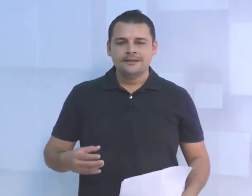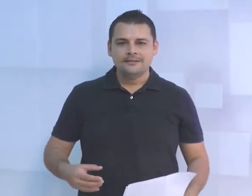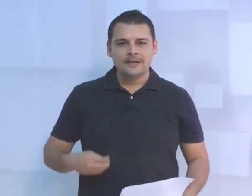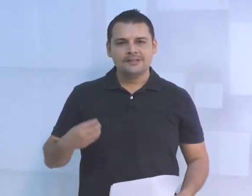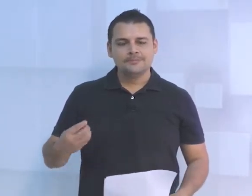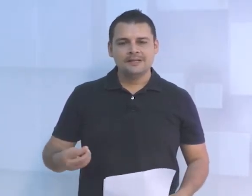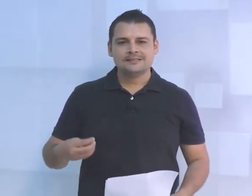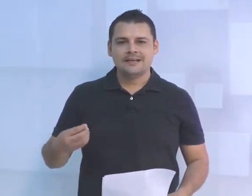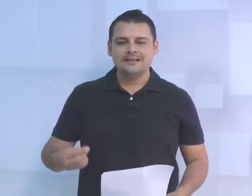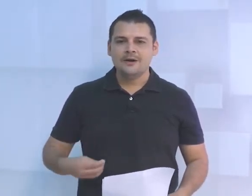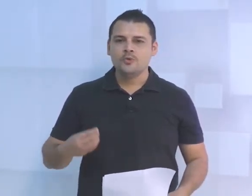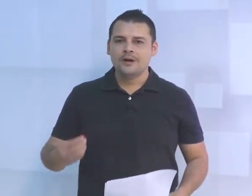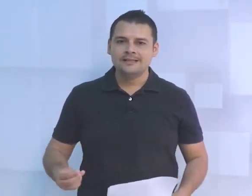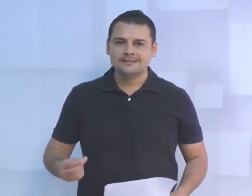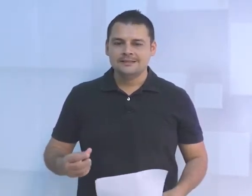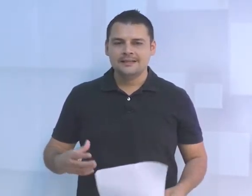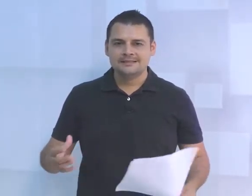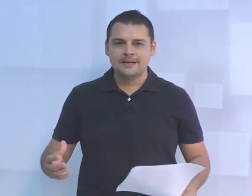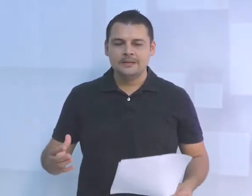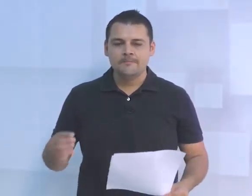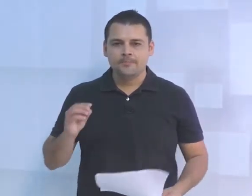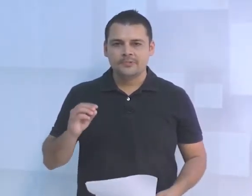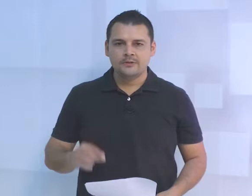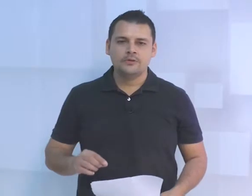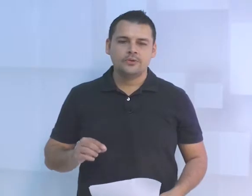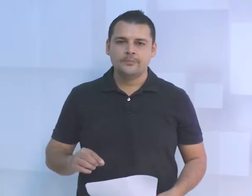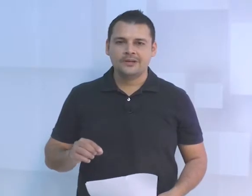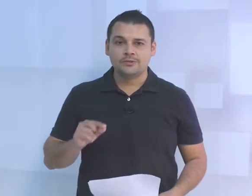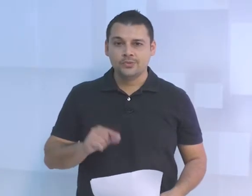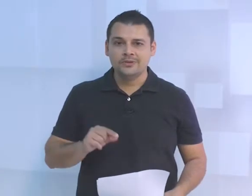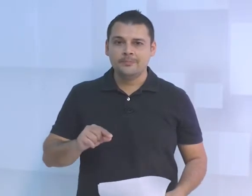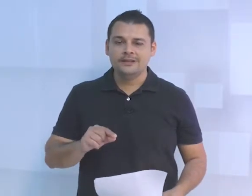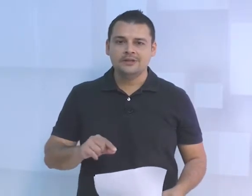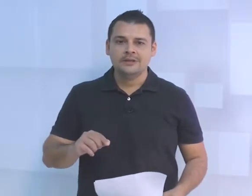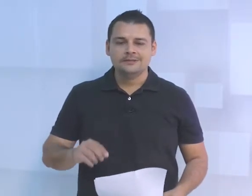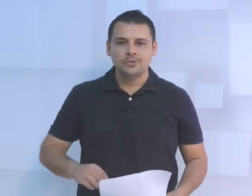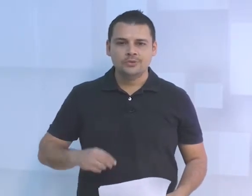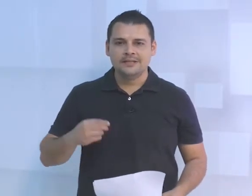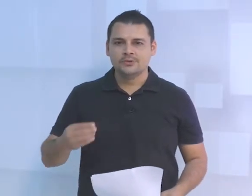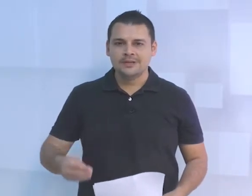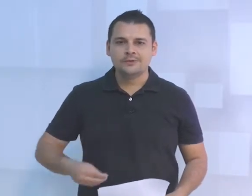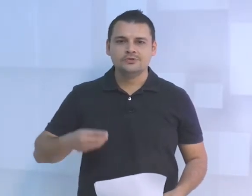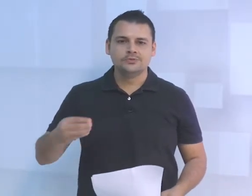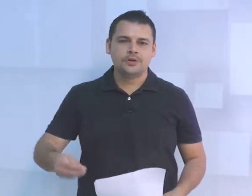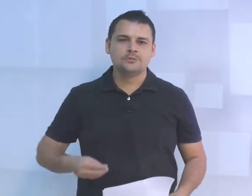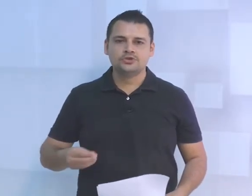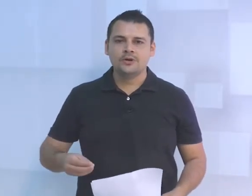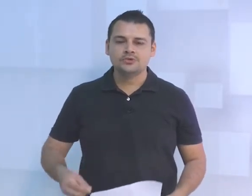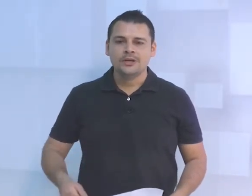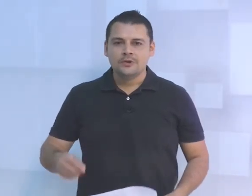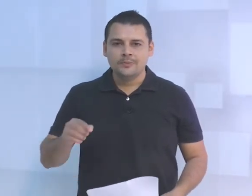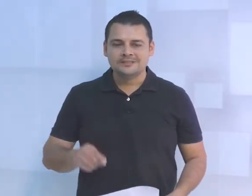dá pra se pensar em algo mais quem sabe no campeonato tudo depende dos resultados nos próximos